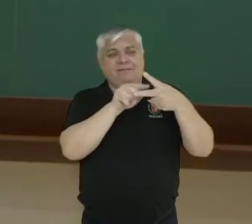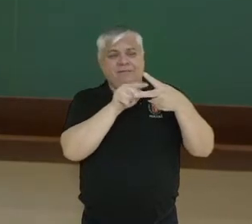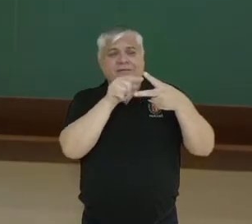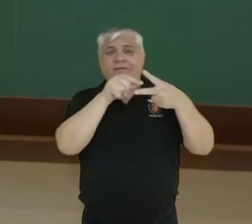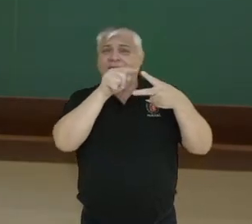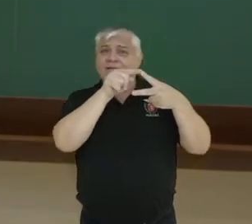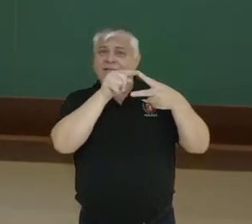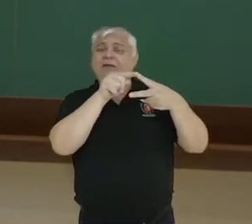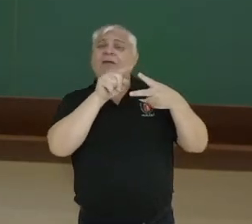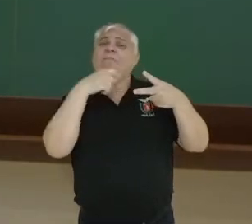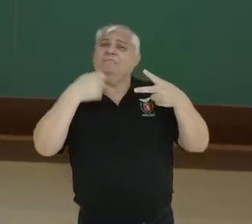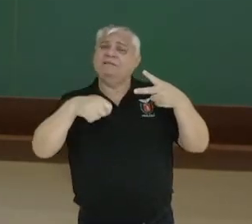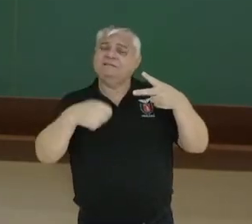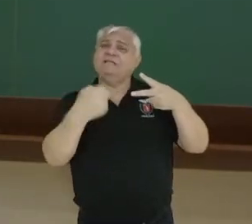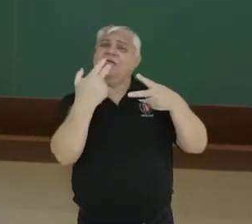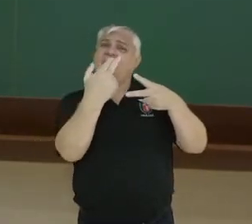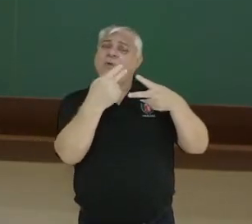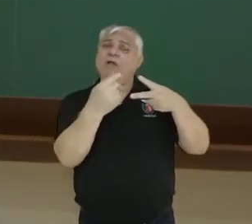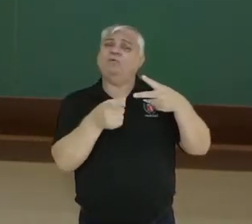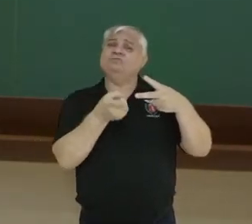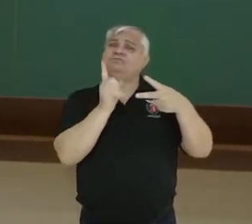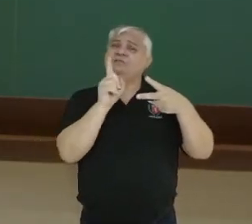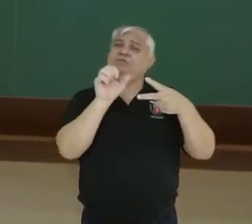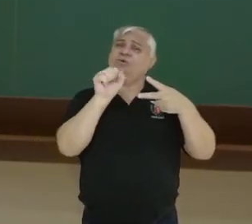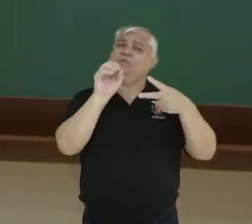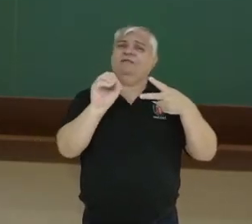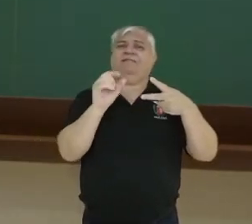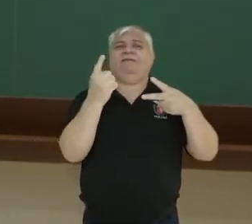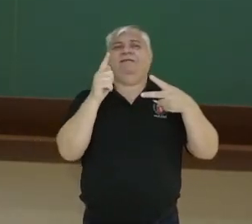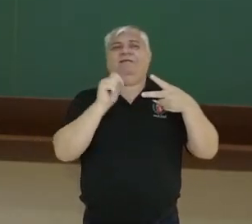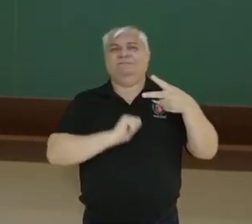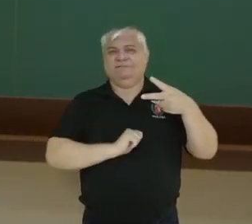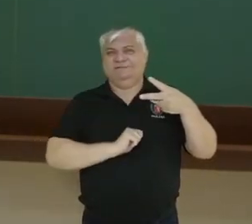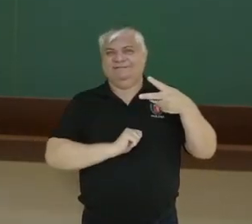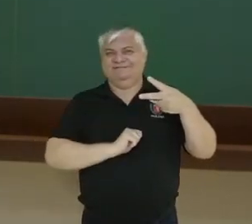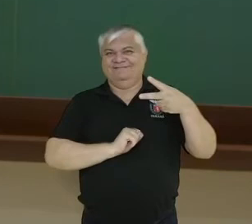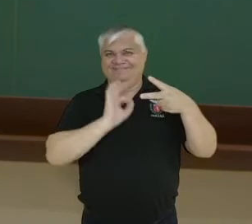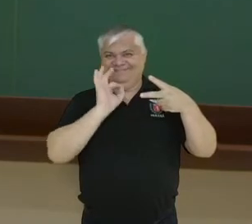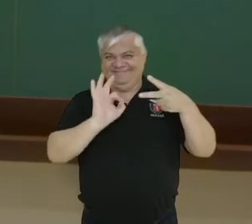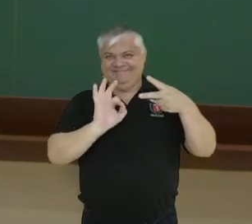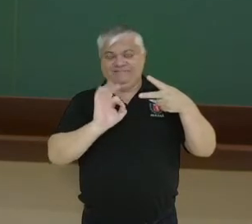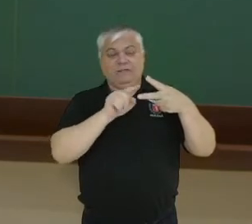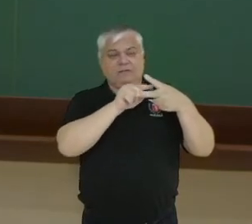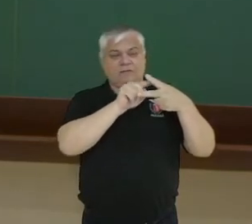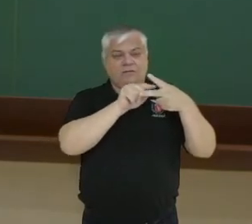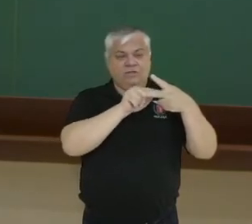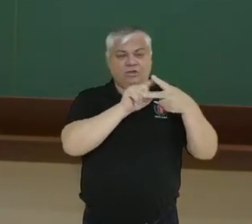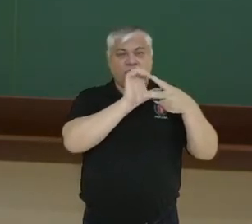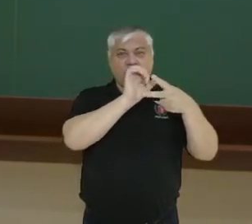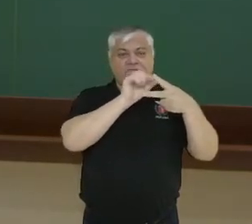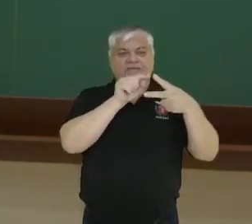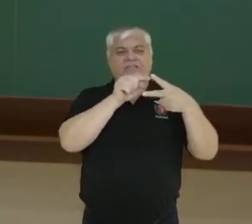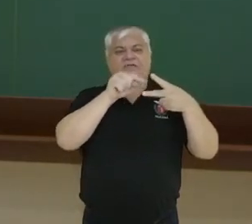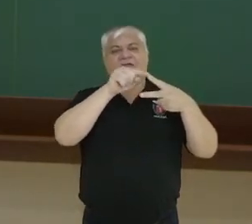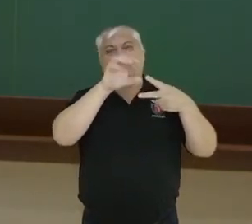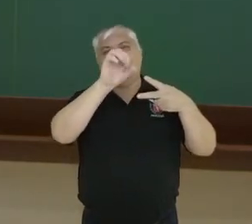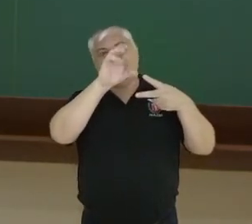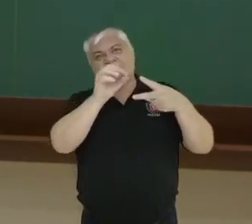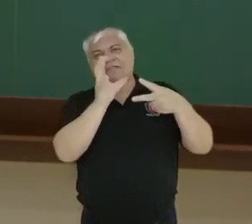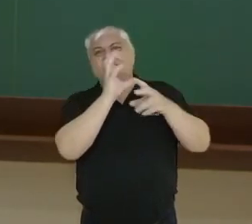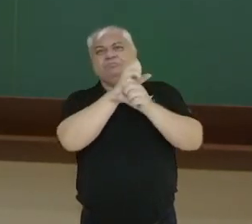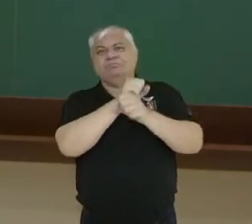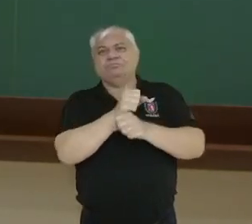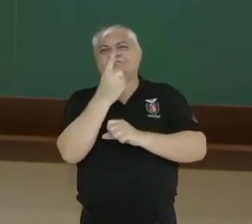internos de um triângulo tem que fechar 180 graus. Então ele será igual. Logicamente, então, um triângulo será ampliação